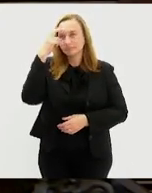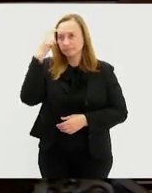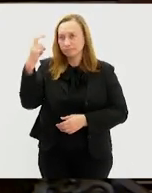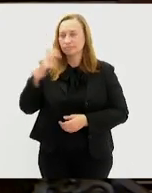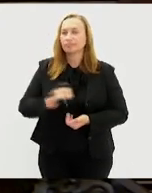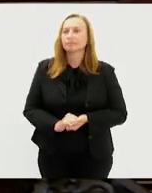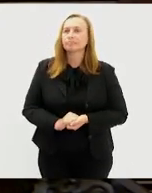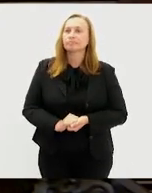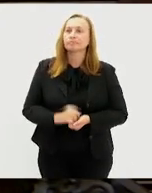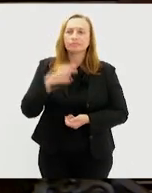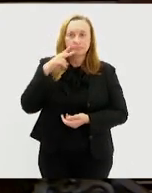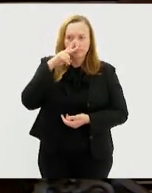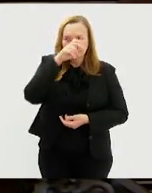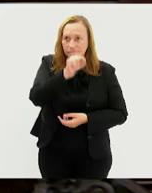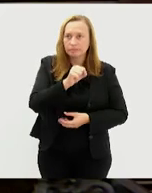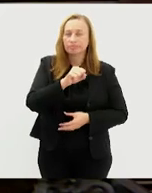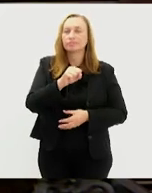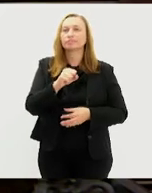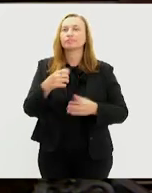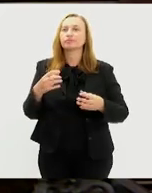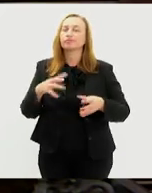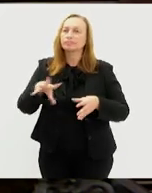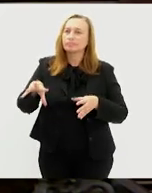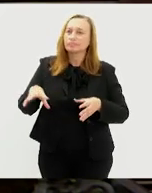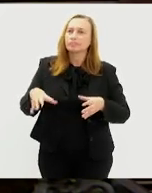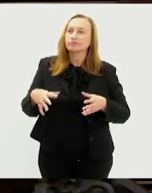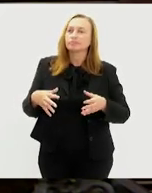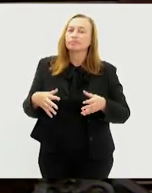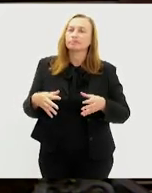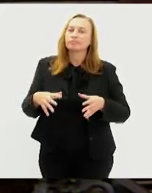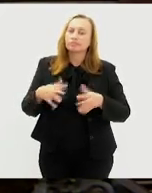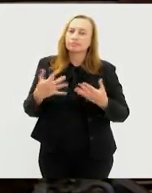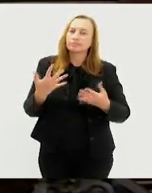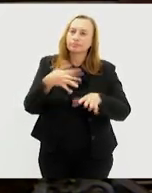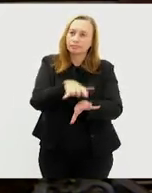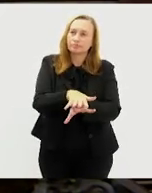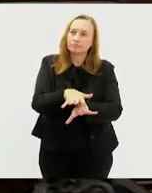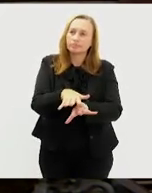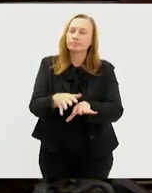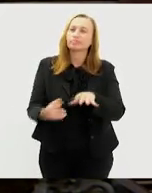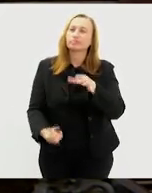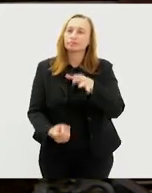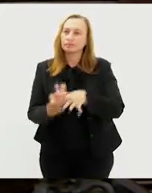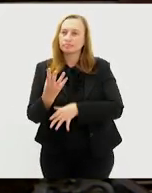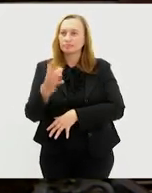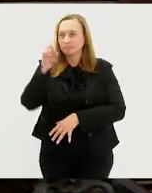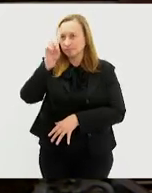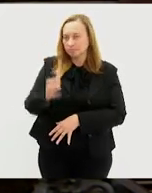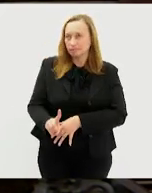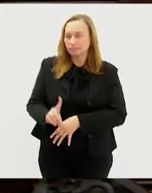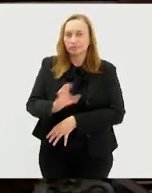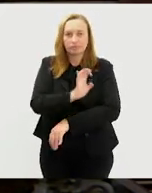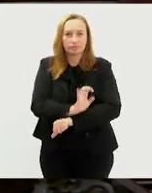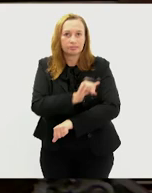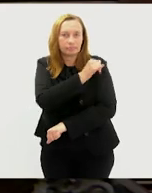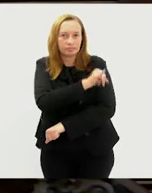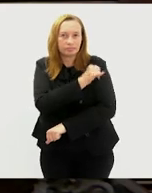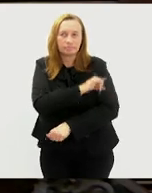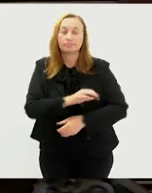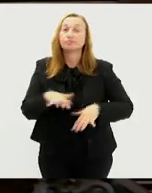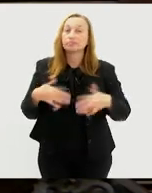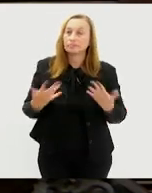fortaleça a inclusão fortaleça de fato a construção de direitos e autonomia no estado do Rio de Janeiro